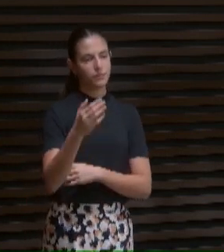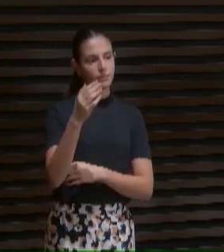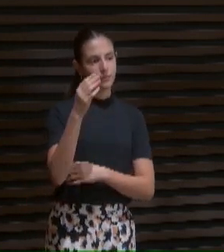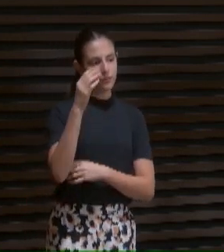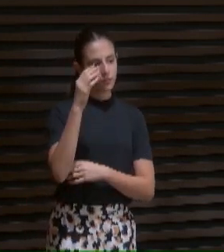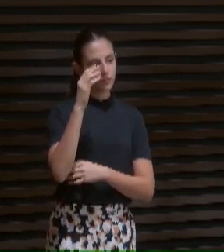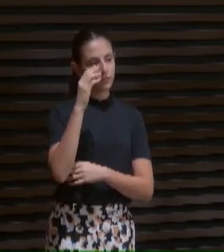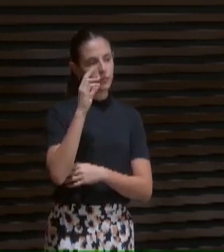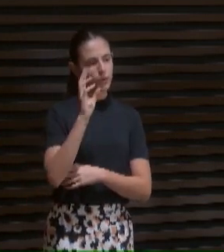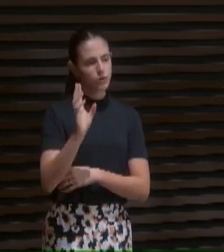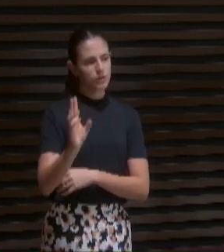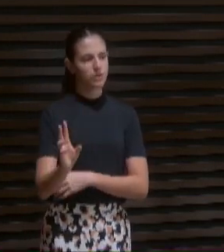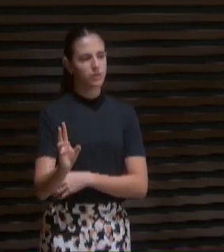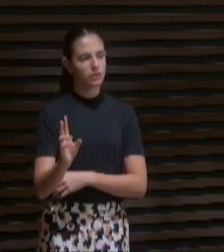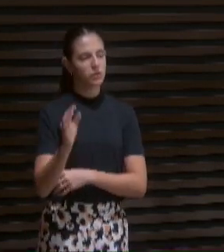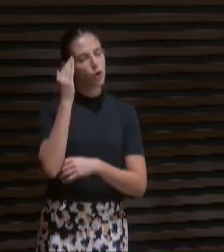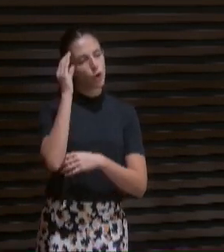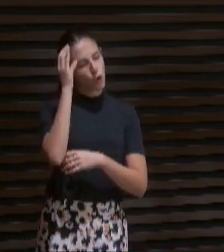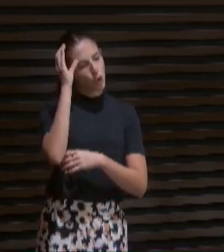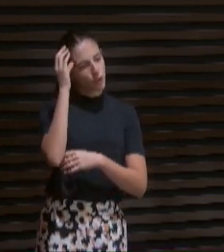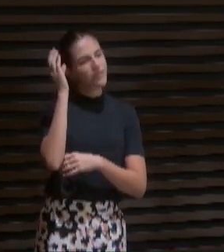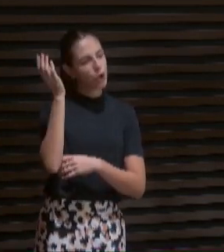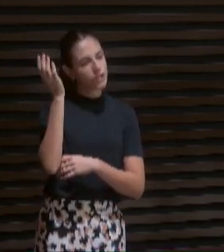dos valores.